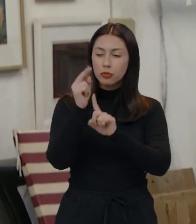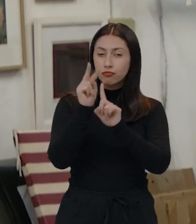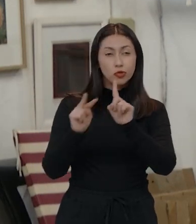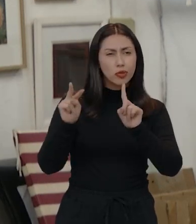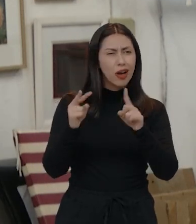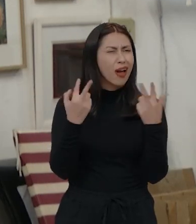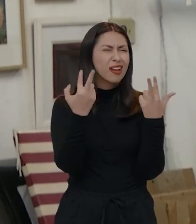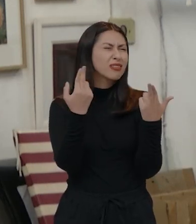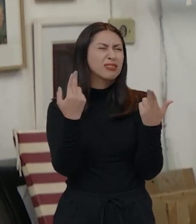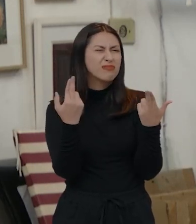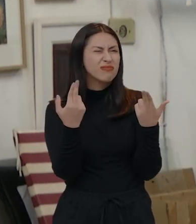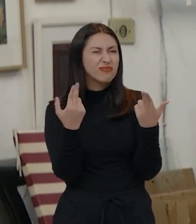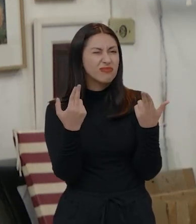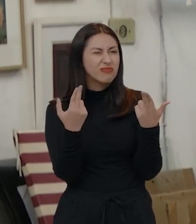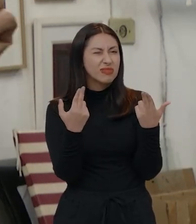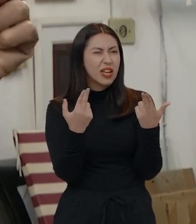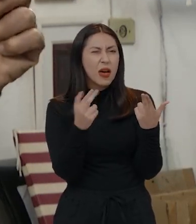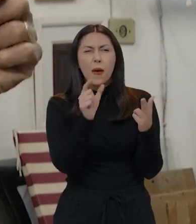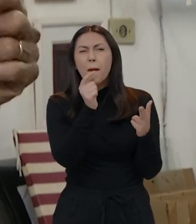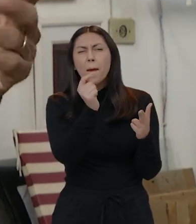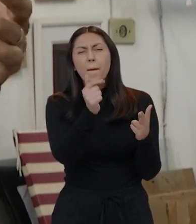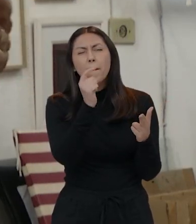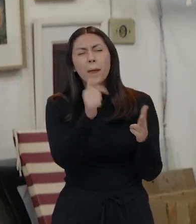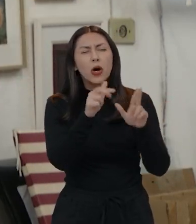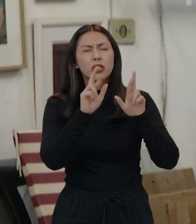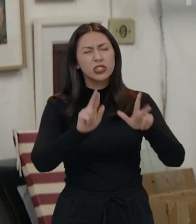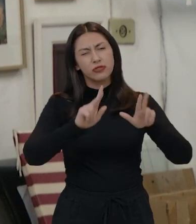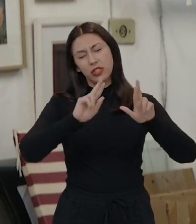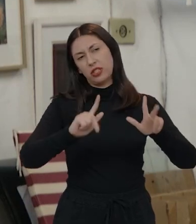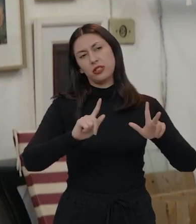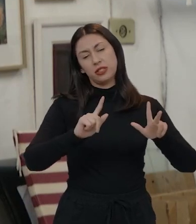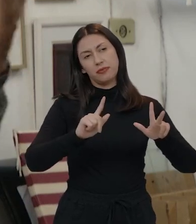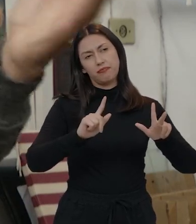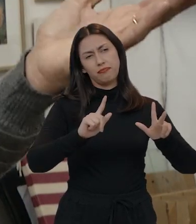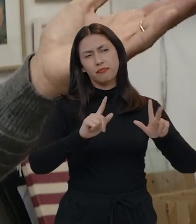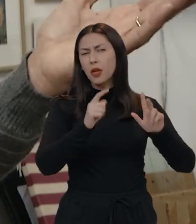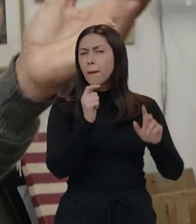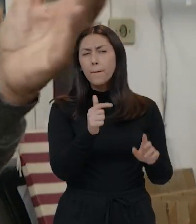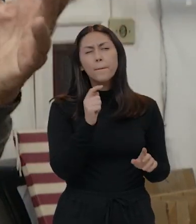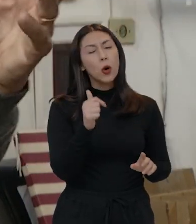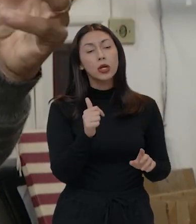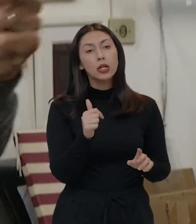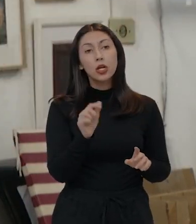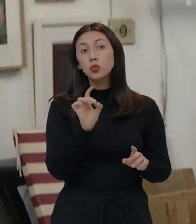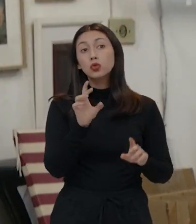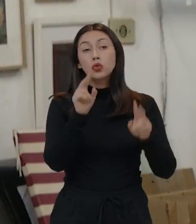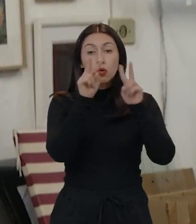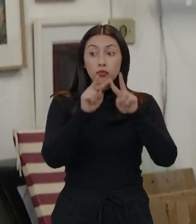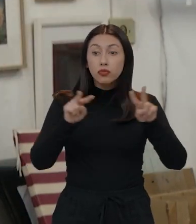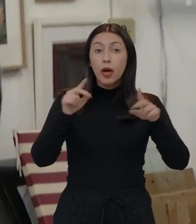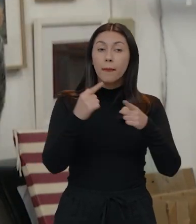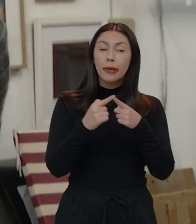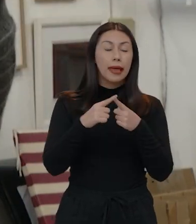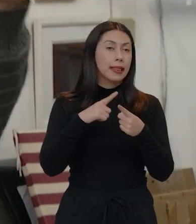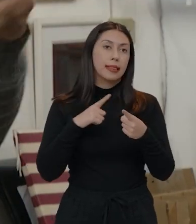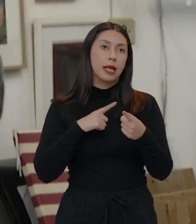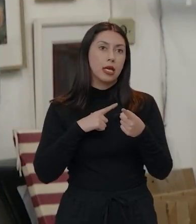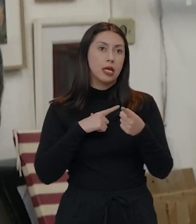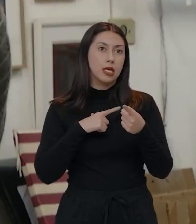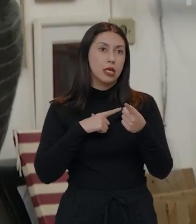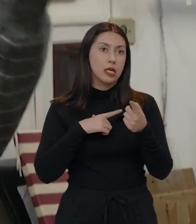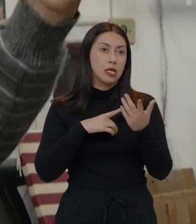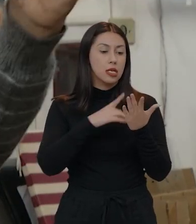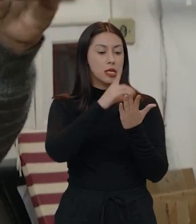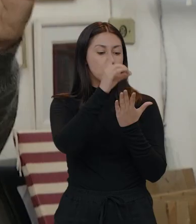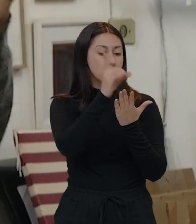coisa. Só tem umas diferenças um pouquinho mais abrangentes, assim, seria o visual, que aí envolve o design